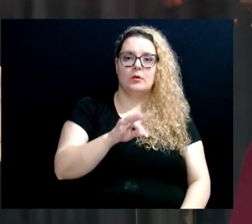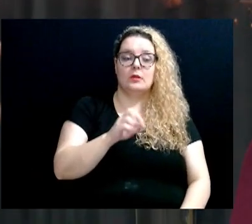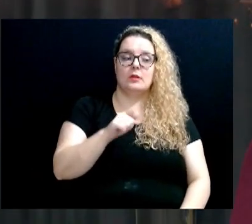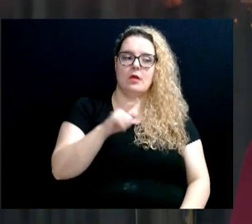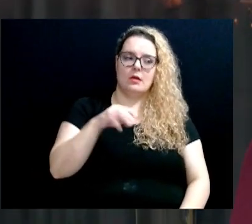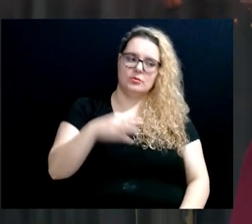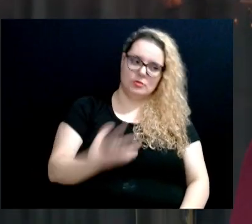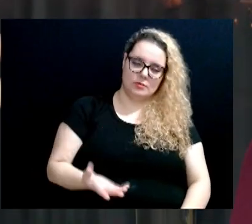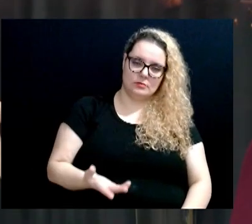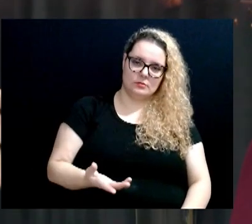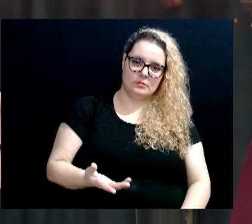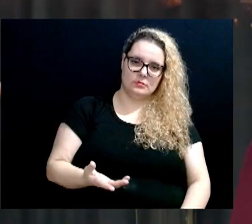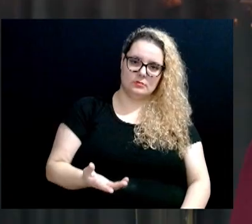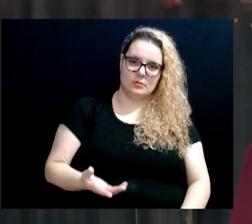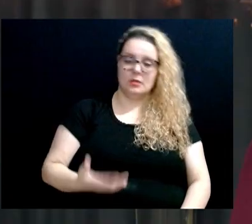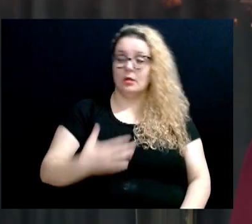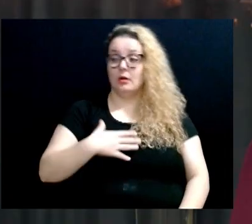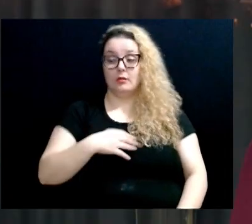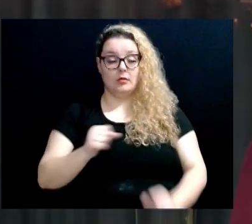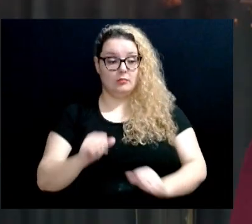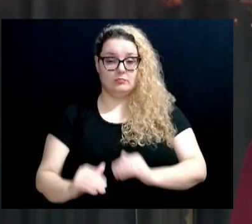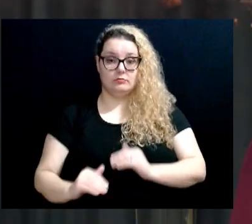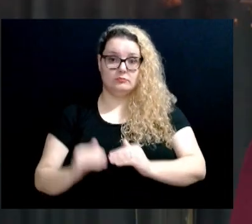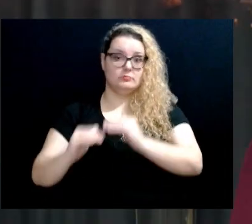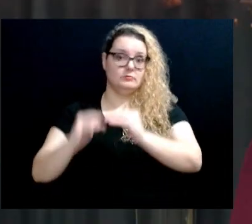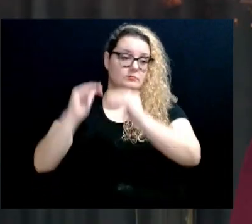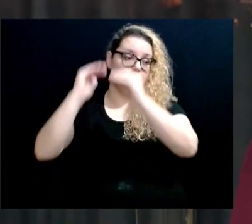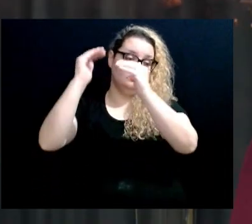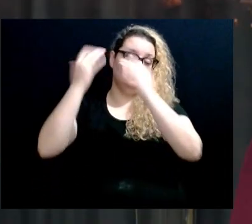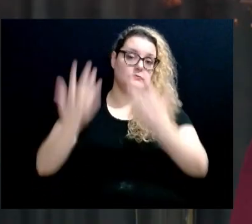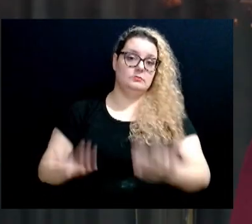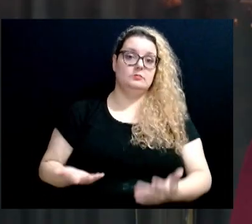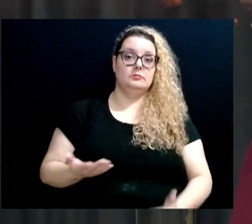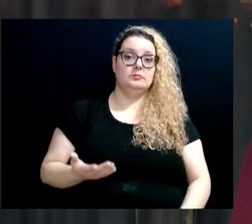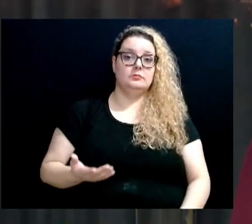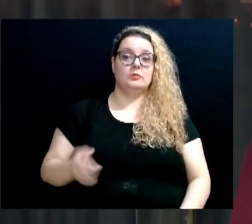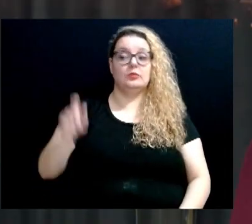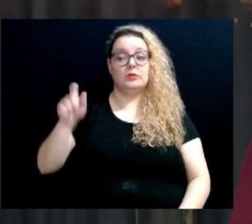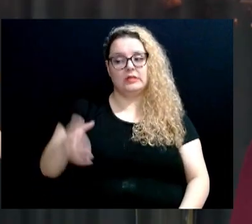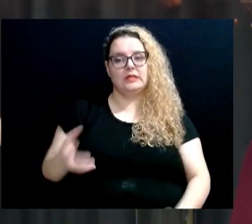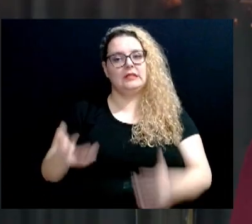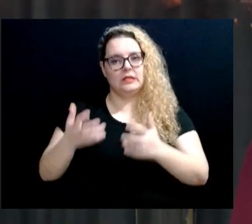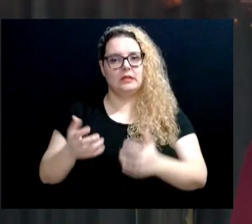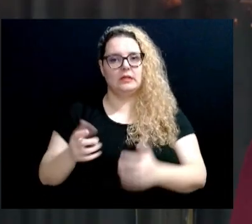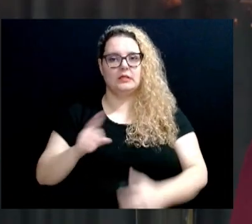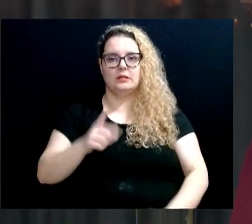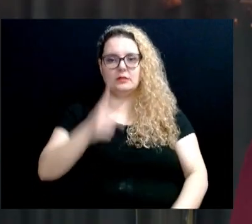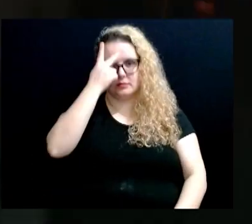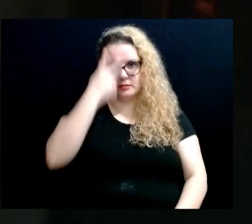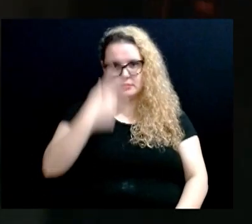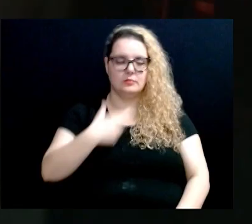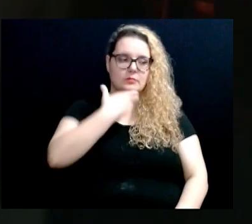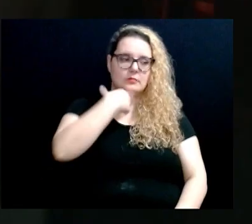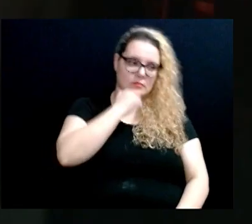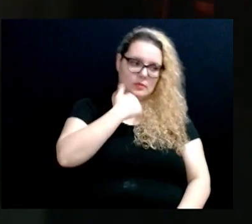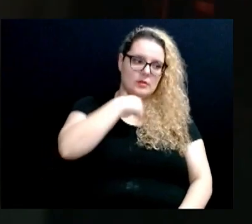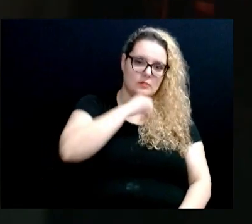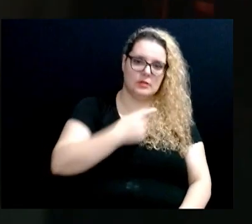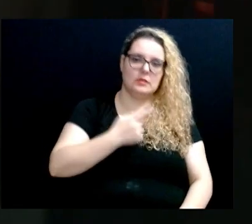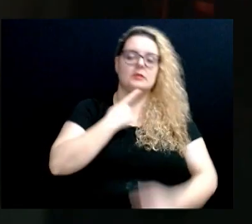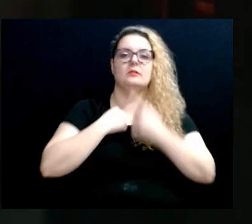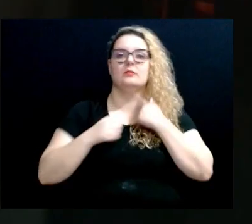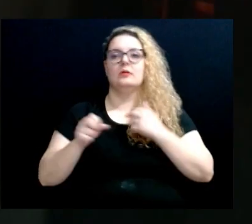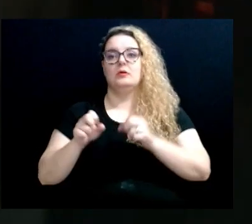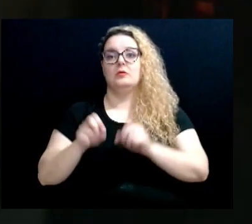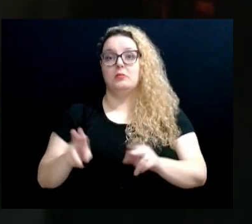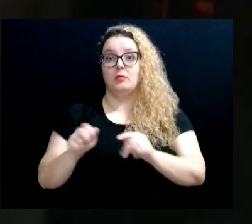esse filho possa crescer e possa ser aquilo que ele deseja e não que os próprios pais desejam para ele. Uau, que forte!